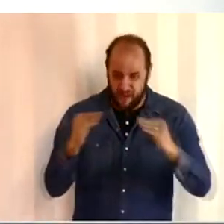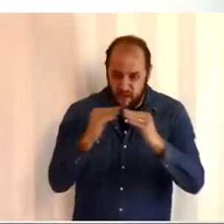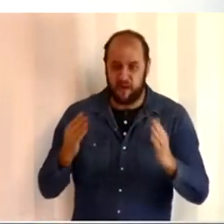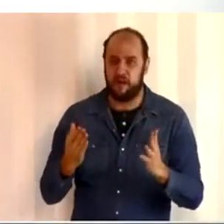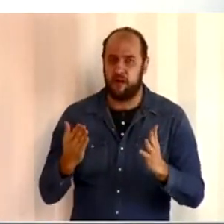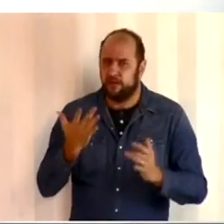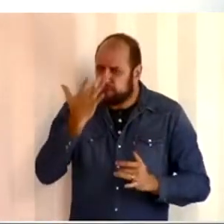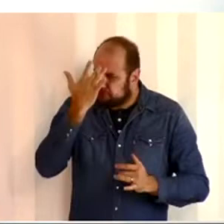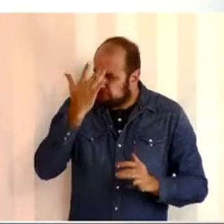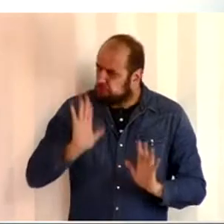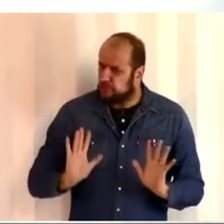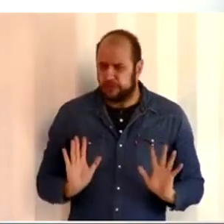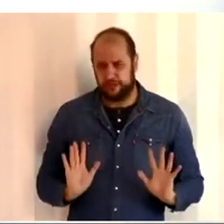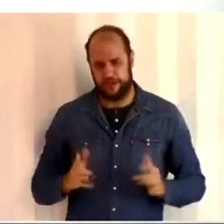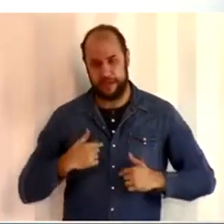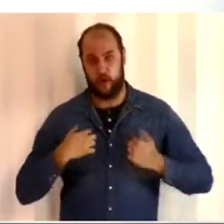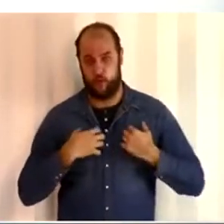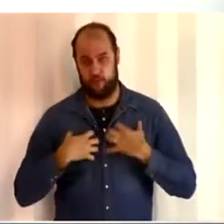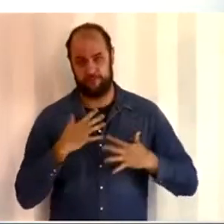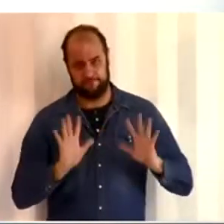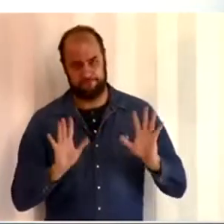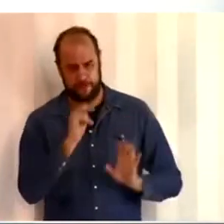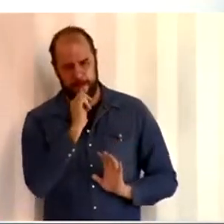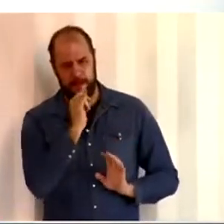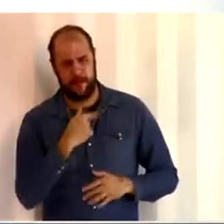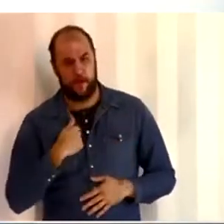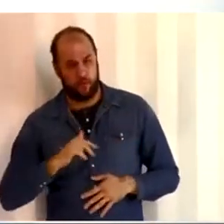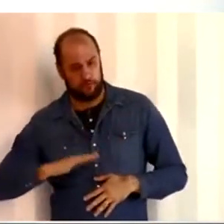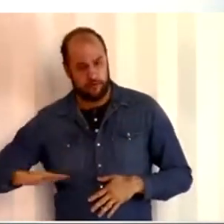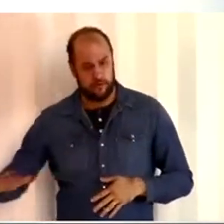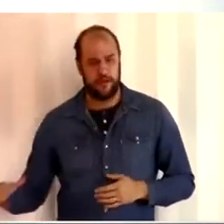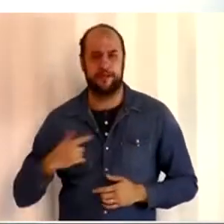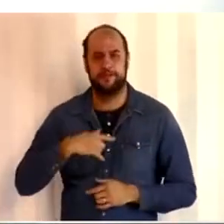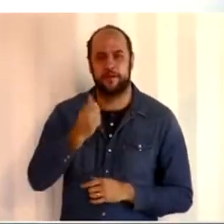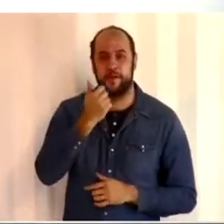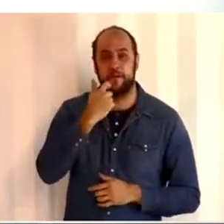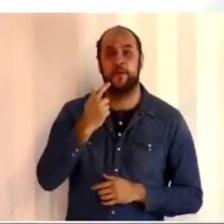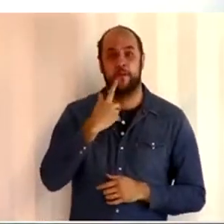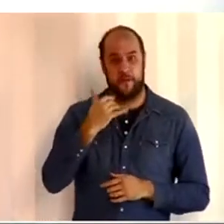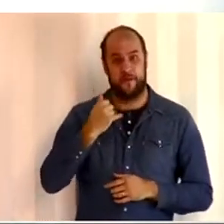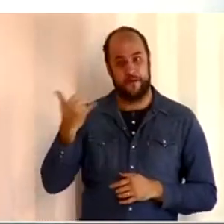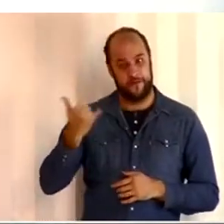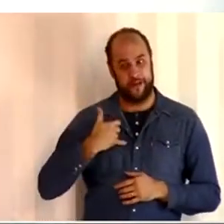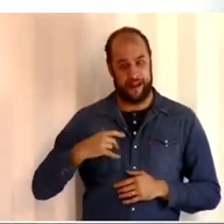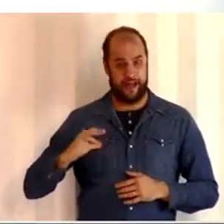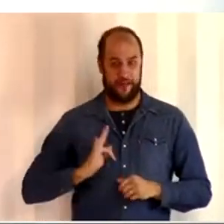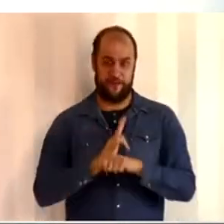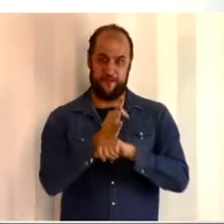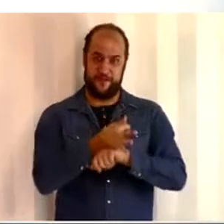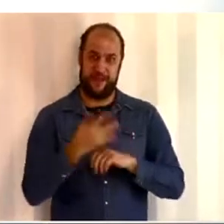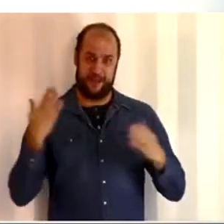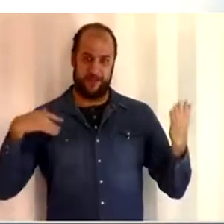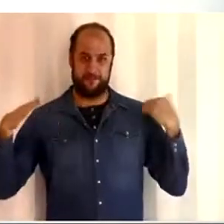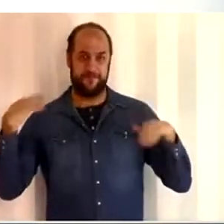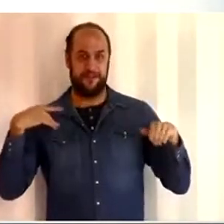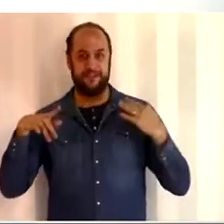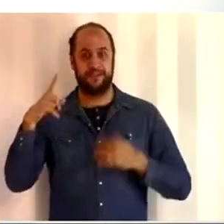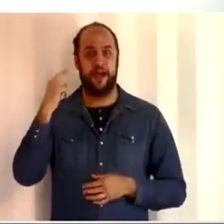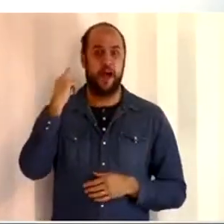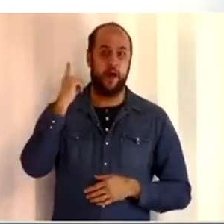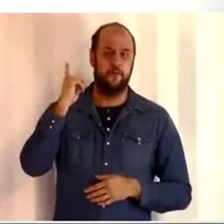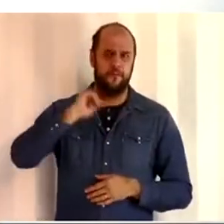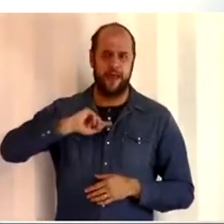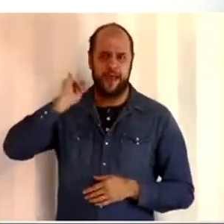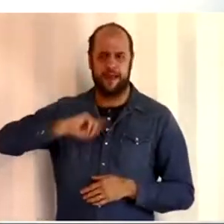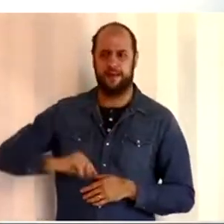uma coisa? Eu sou um pouco ansioso. Então imagine, quando eu era criança, quando a minha mãe falava que nós íamos passar as férias em Minas, 15 dias antes a